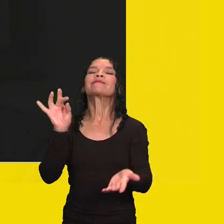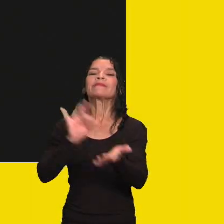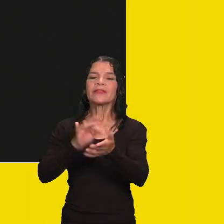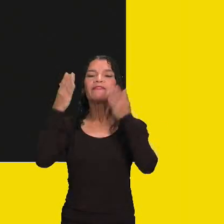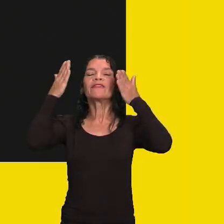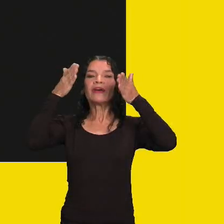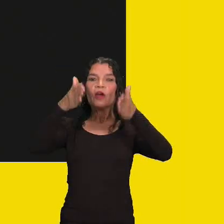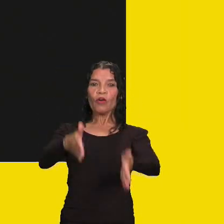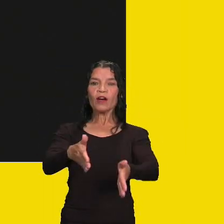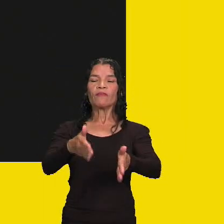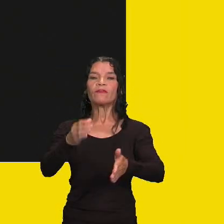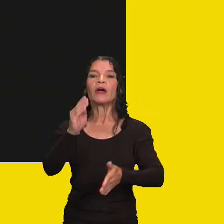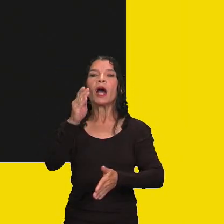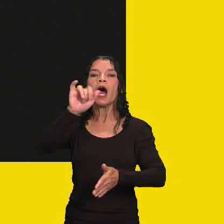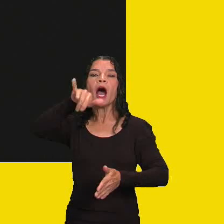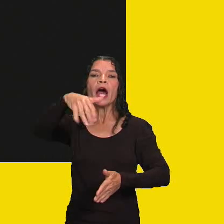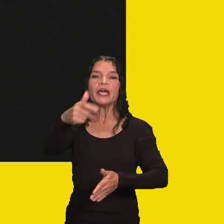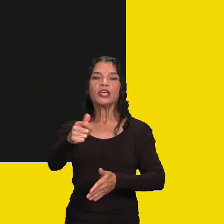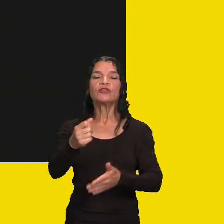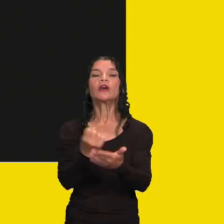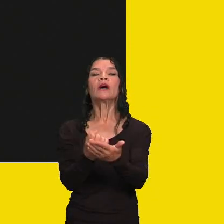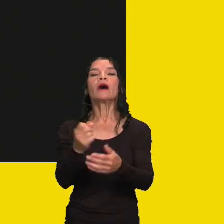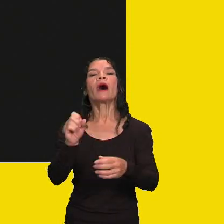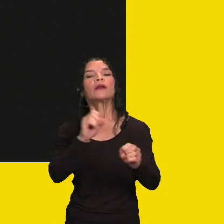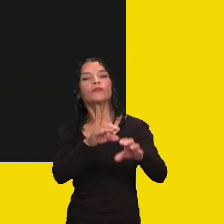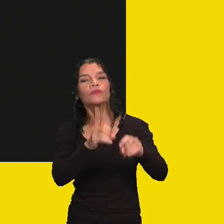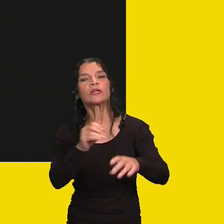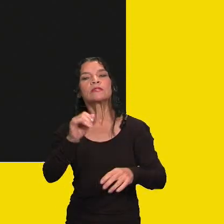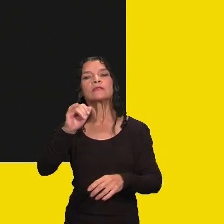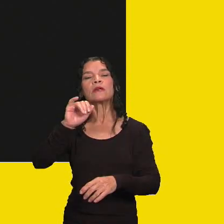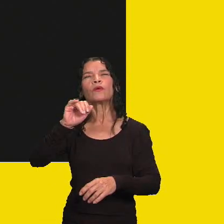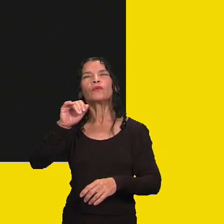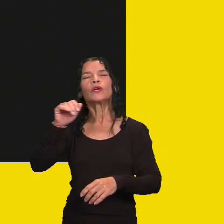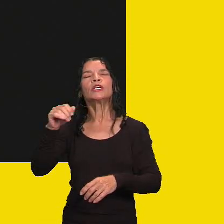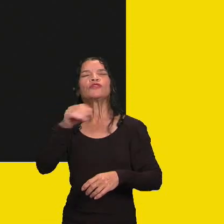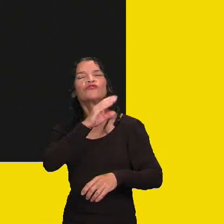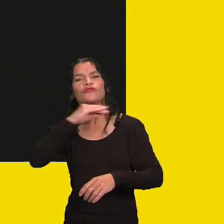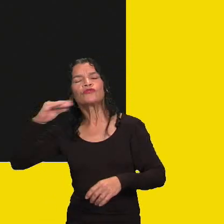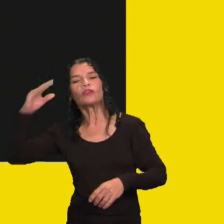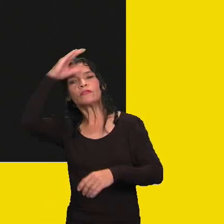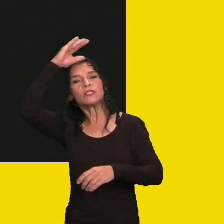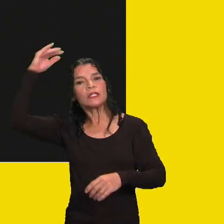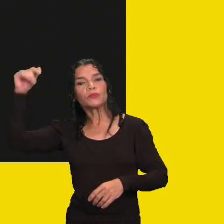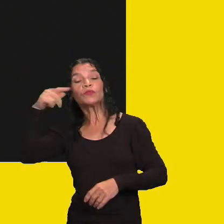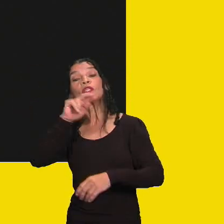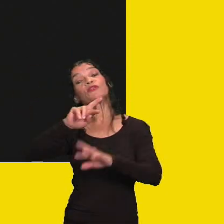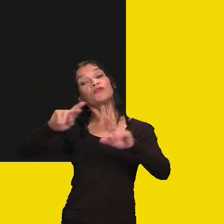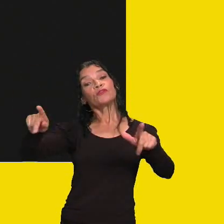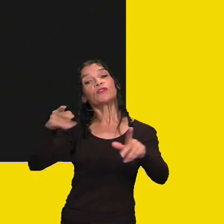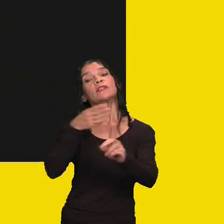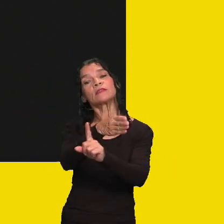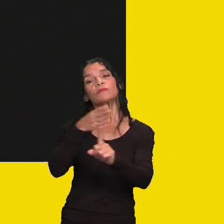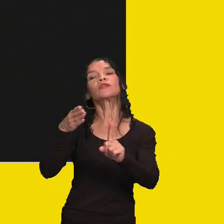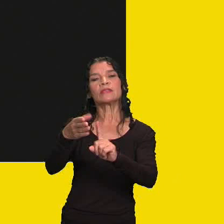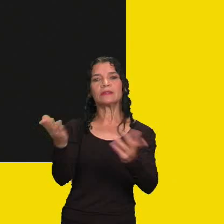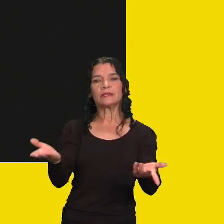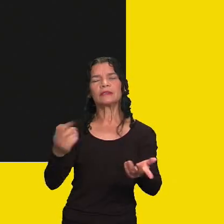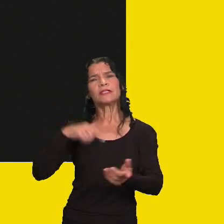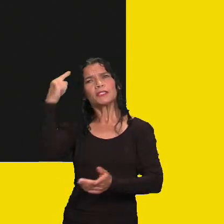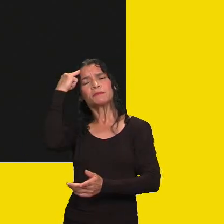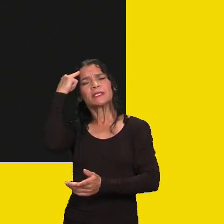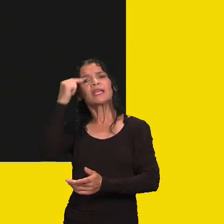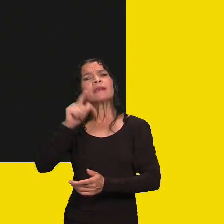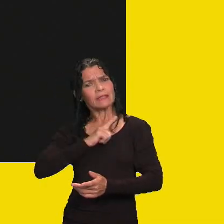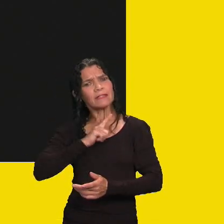dá ao EJA, né, à educação de jovens e adultos, a diferença enquanto modalidade. Se a gente pensar que existe